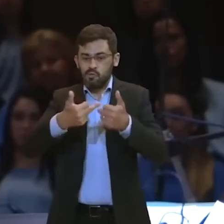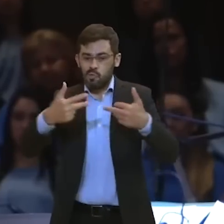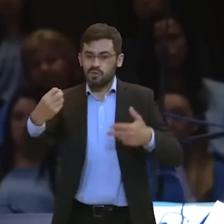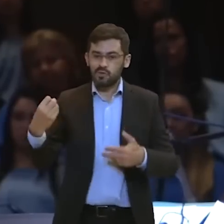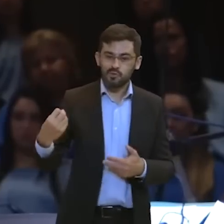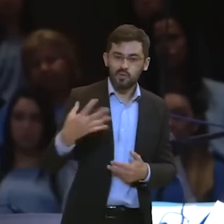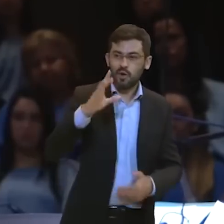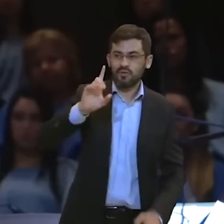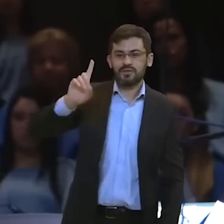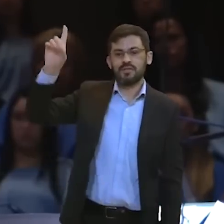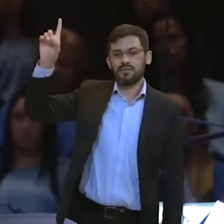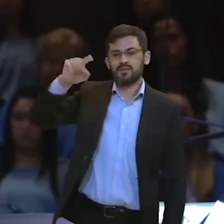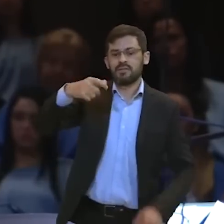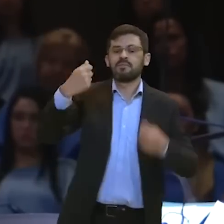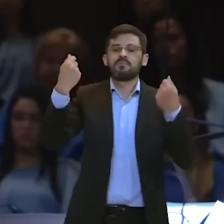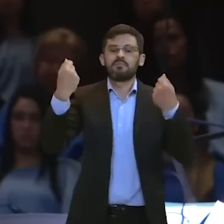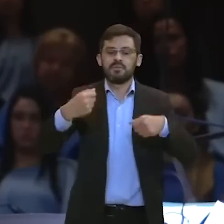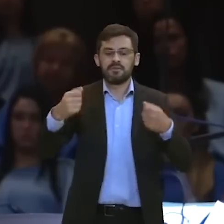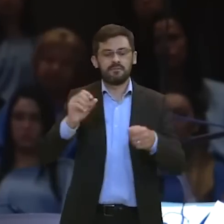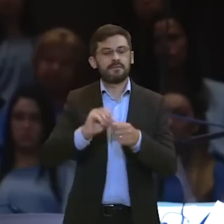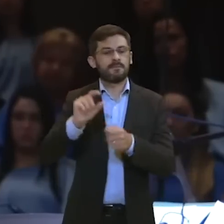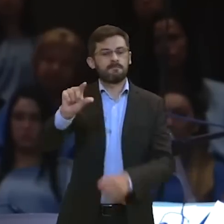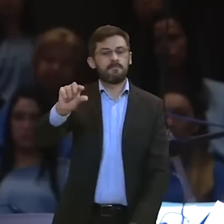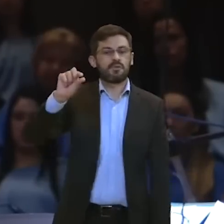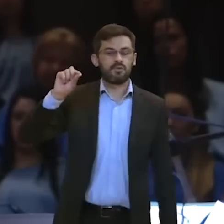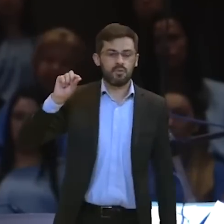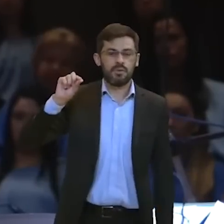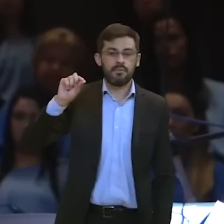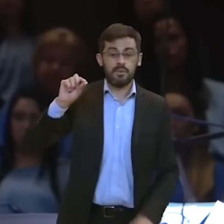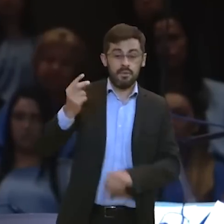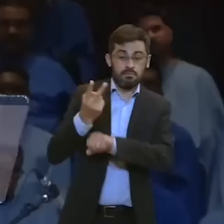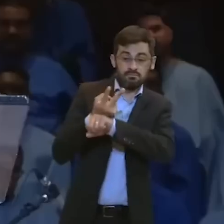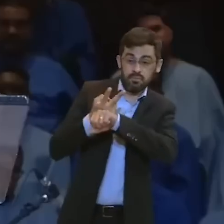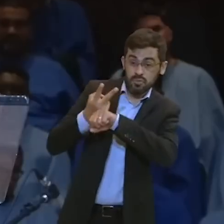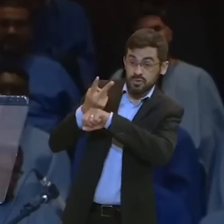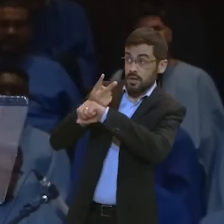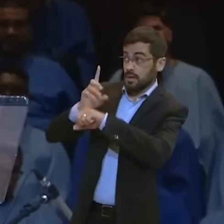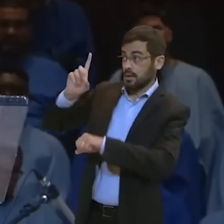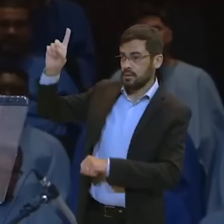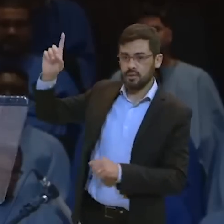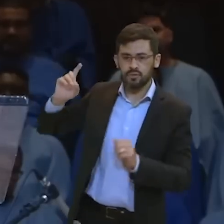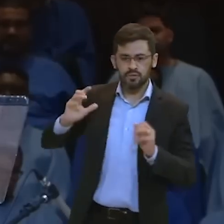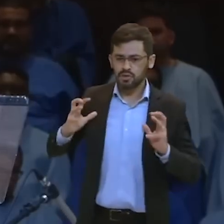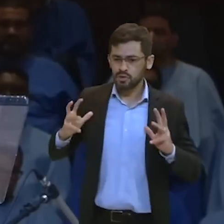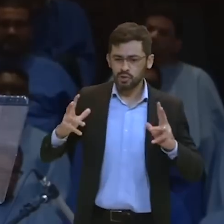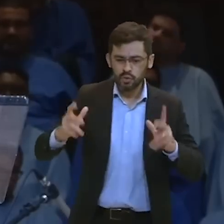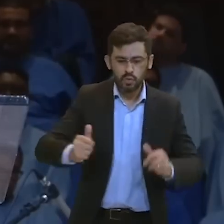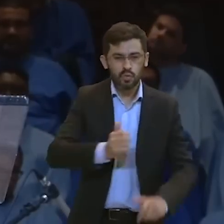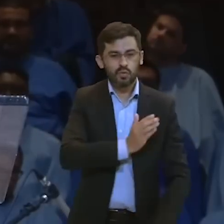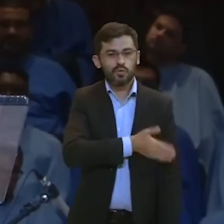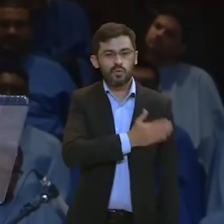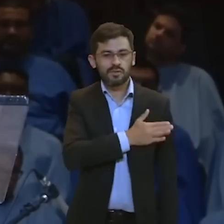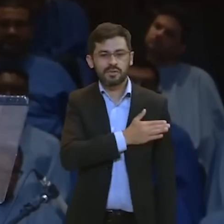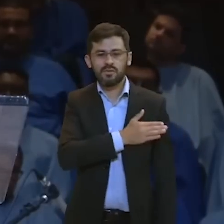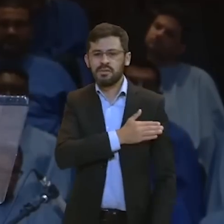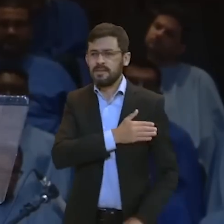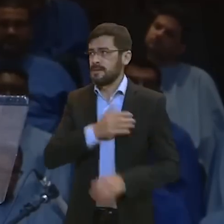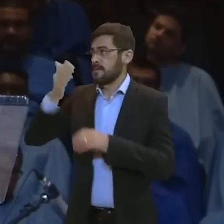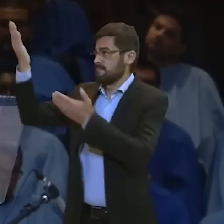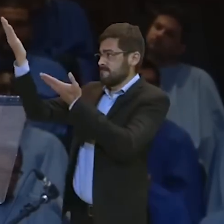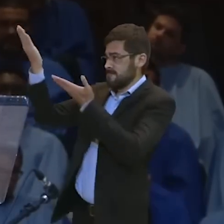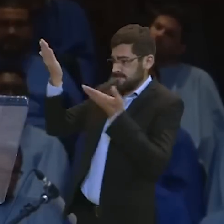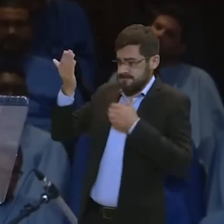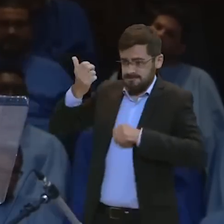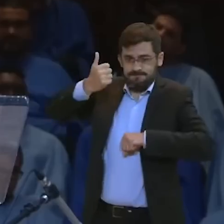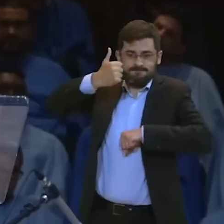Deus, você precisa tomar uma decisão. Buscar ao Senhor de todo o coração, colocá-lo como absoluto